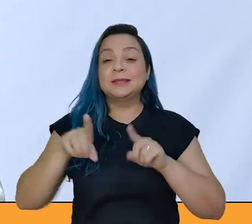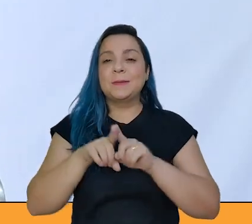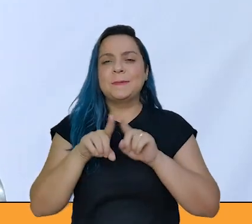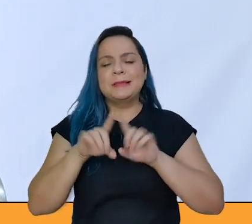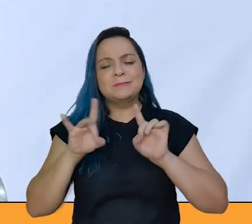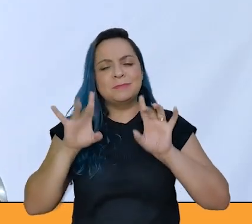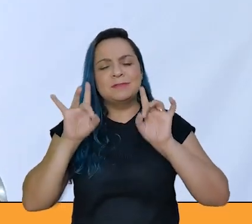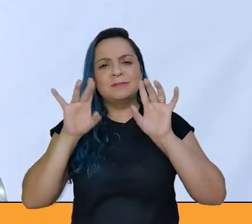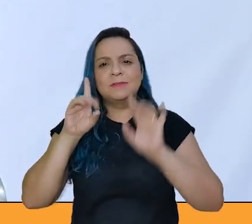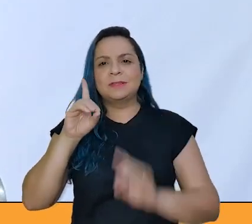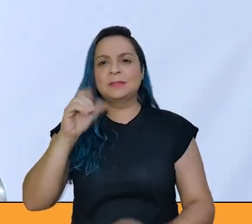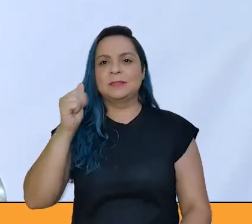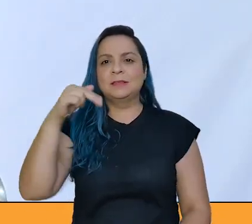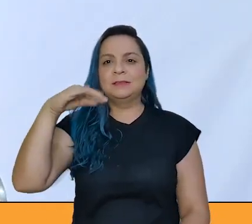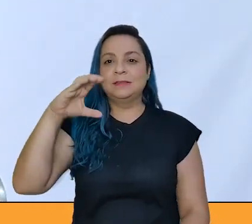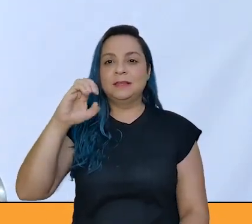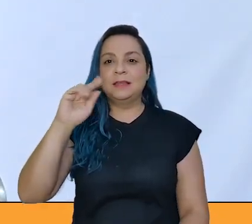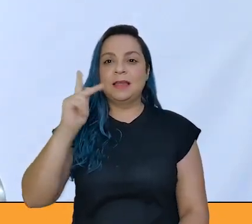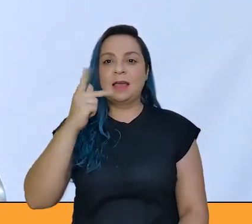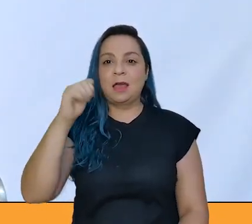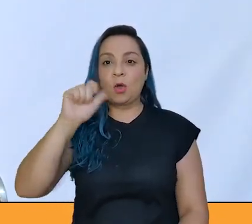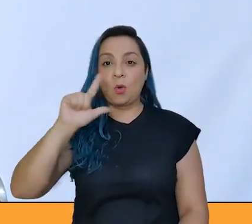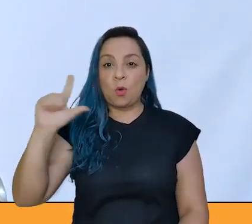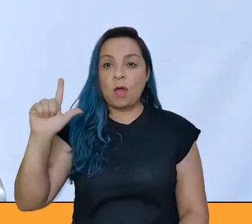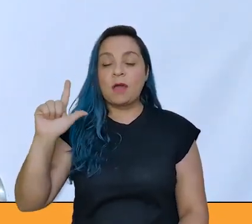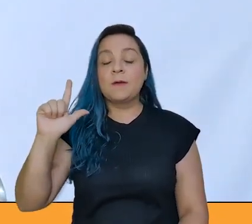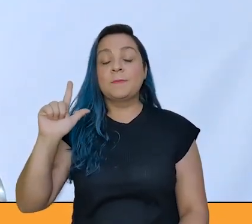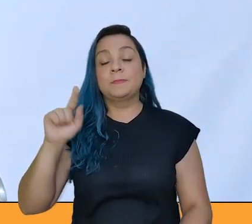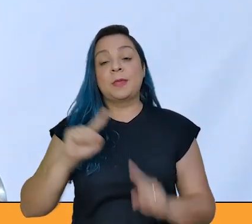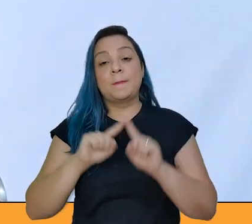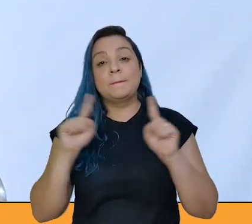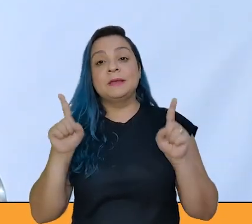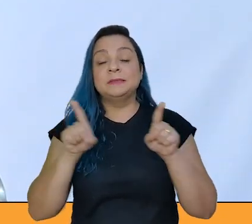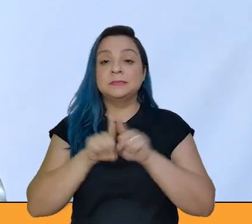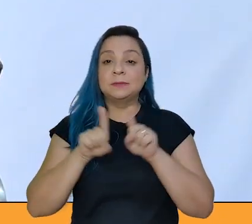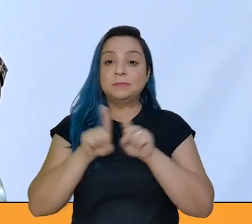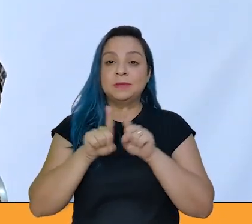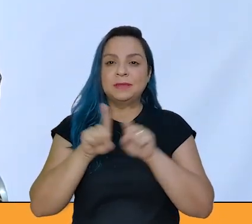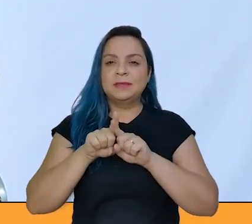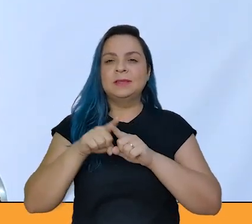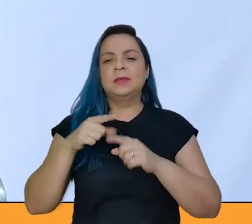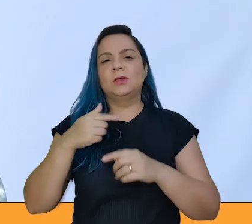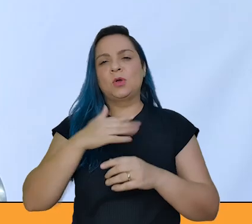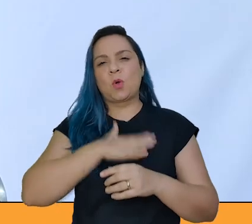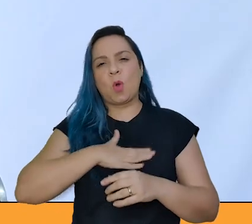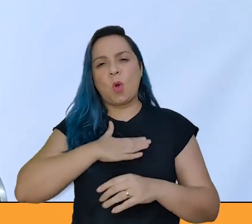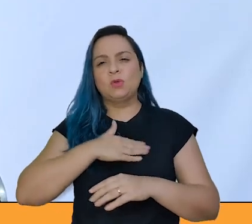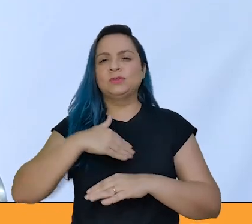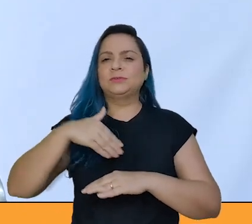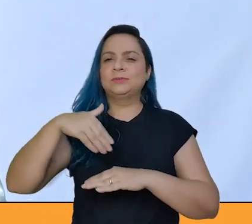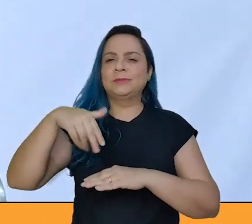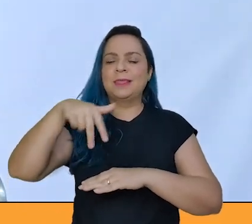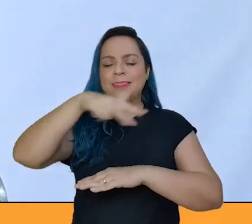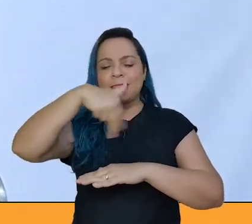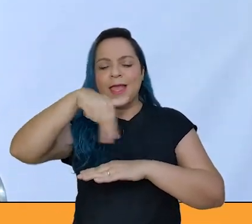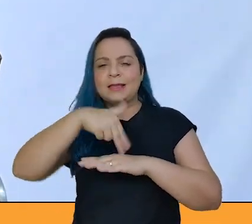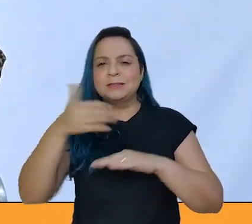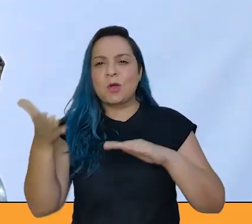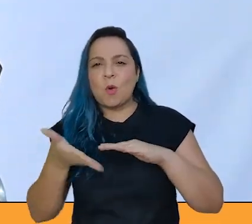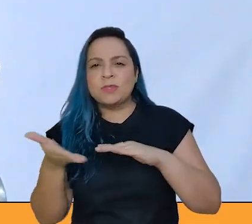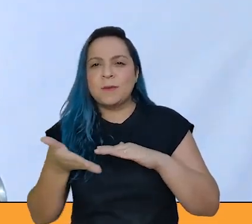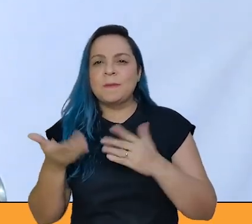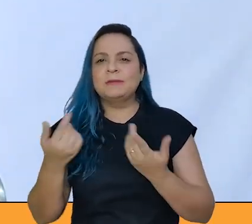mais específico ainda o dancehall, mas também tô ali na cena da dança contemporânea,